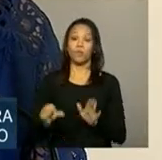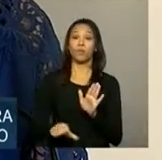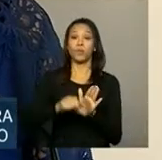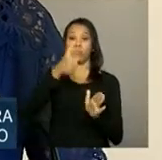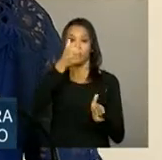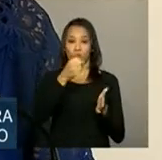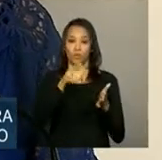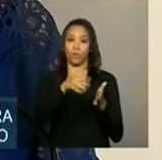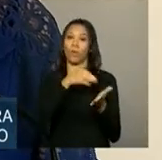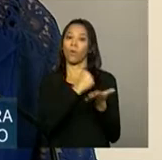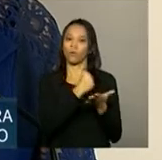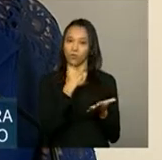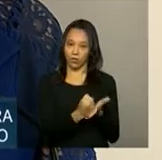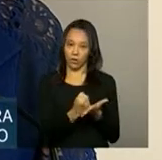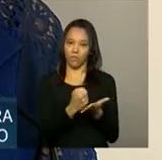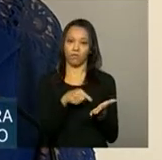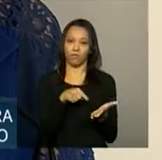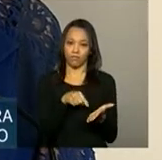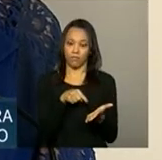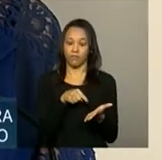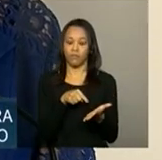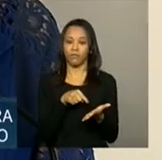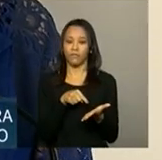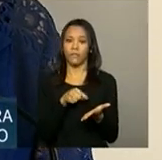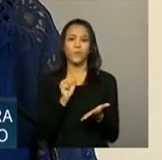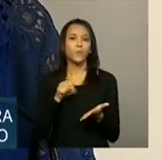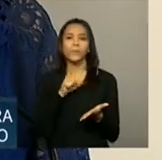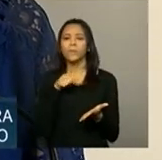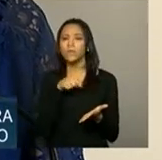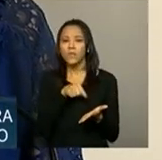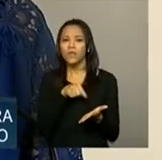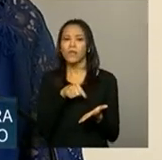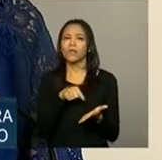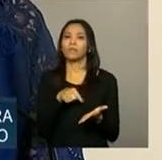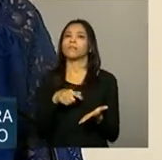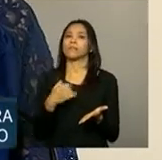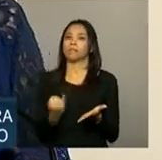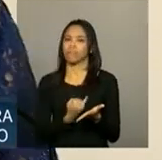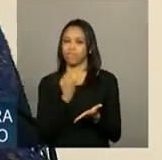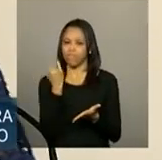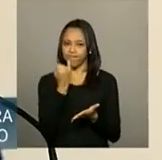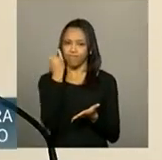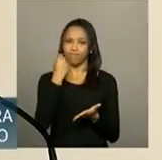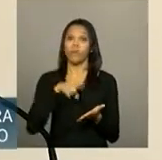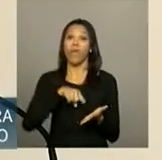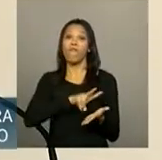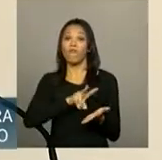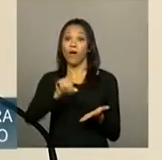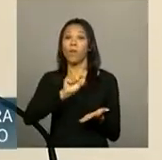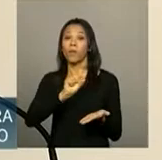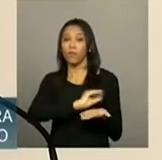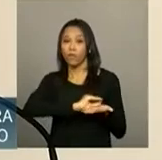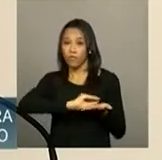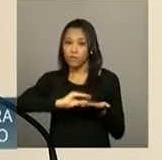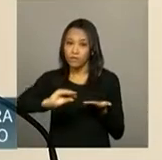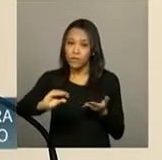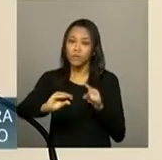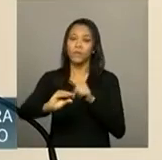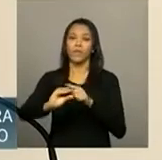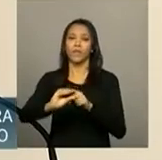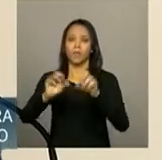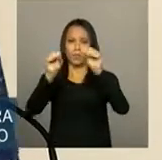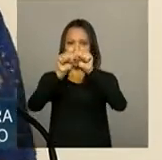considero o contrato que tem uma grande relevância porque ele vai financiar um